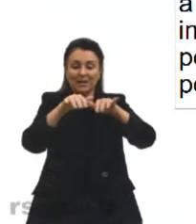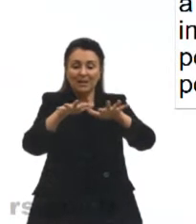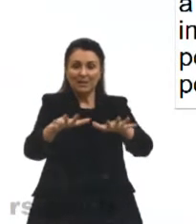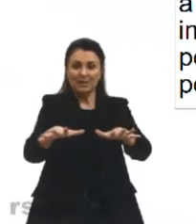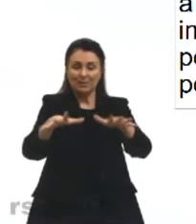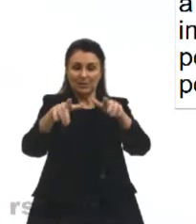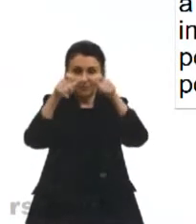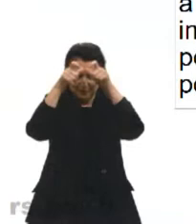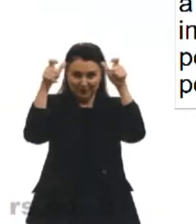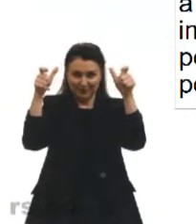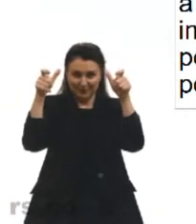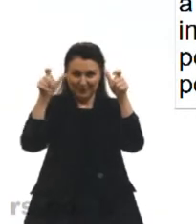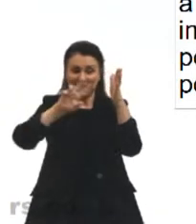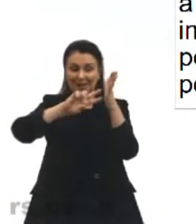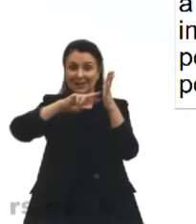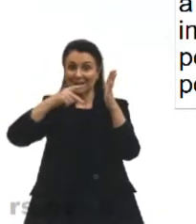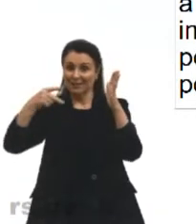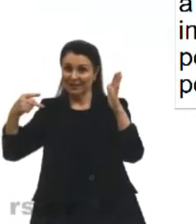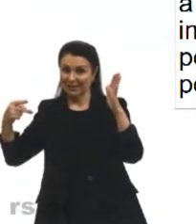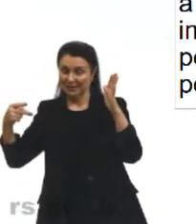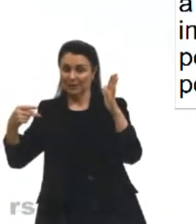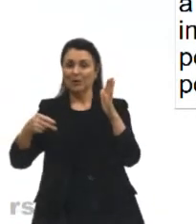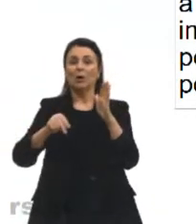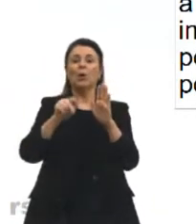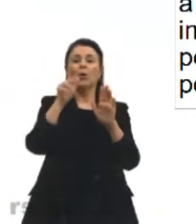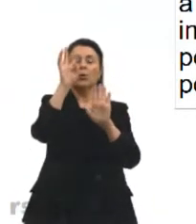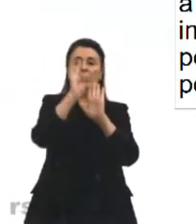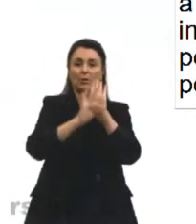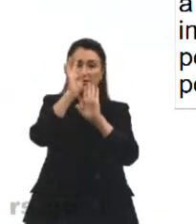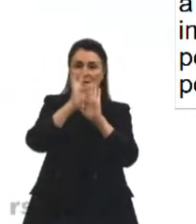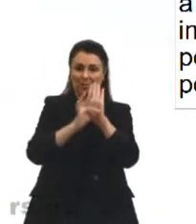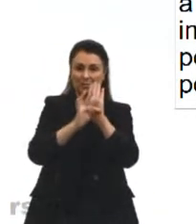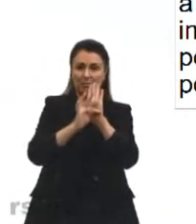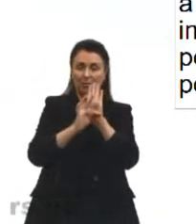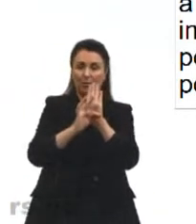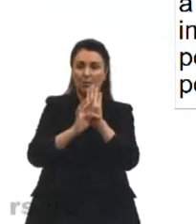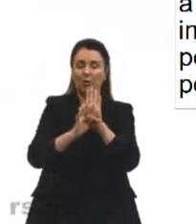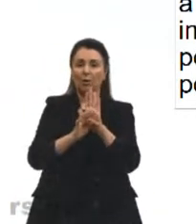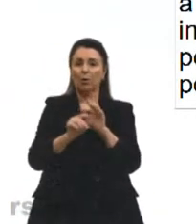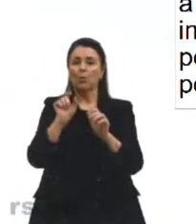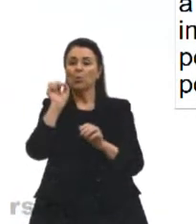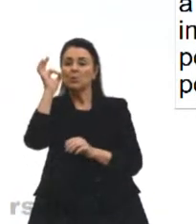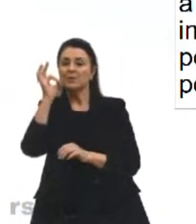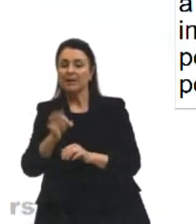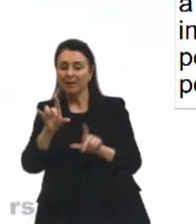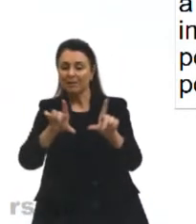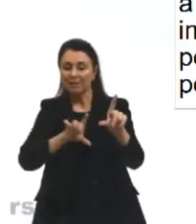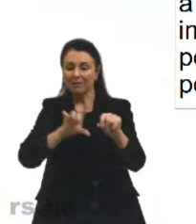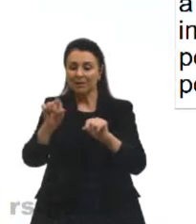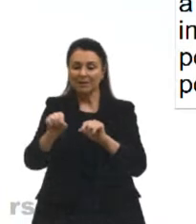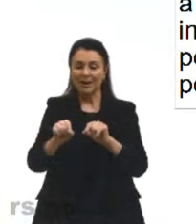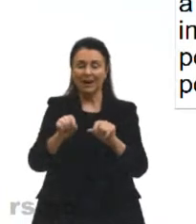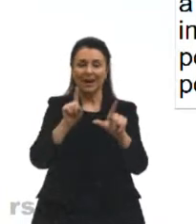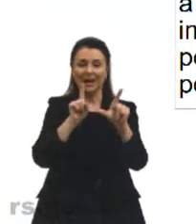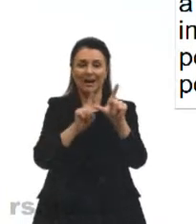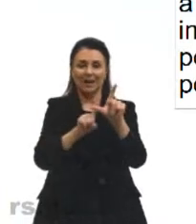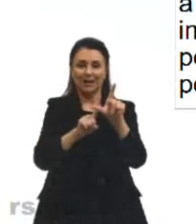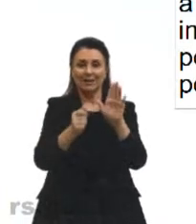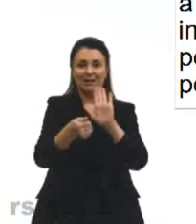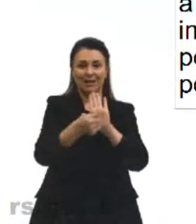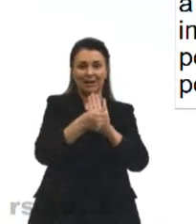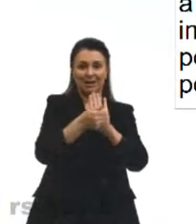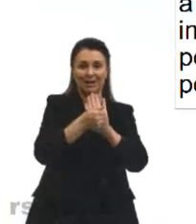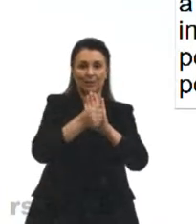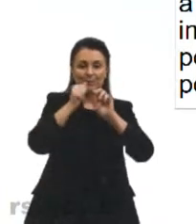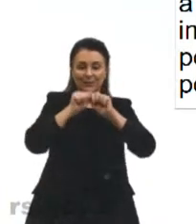o texto Inicial Eu posso as Com toda certeza que a alternativa correta então é a a transmissão